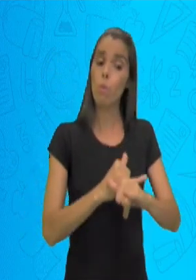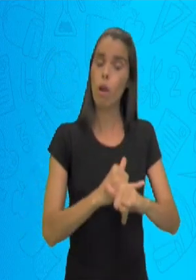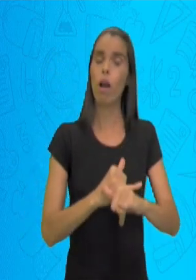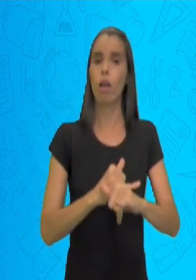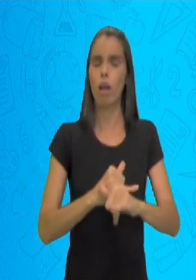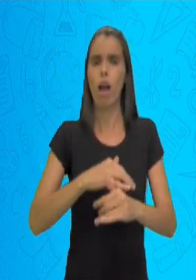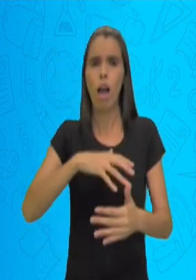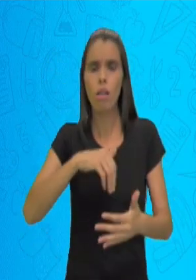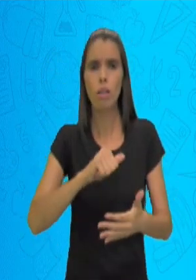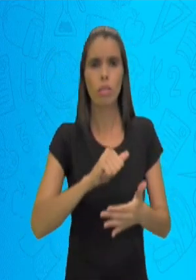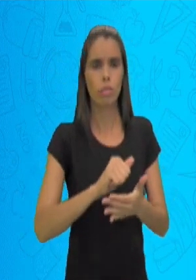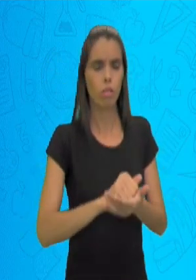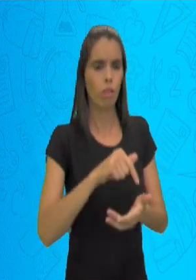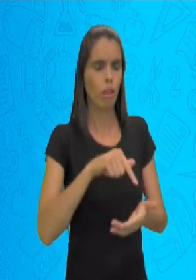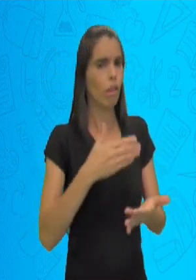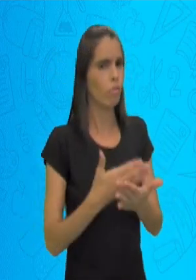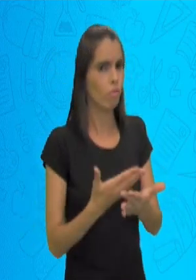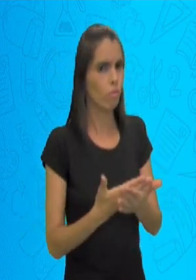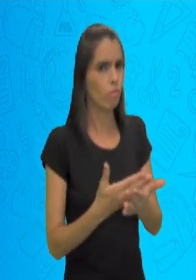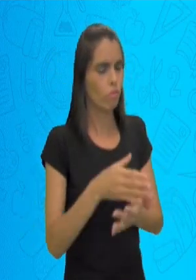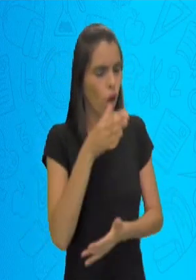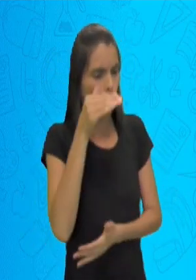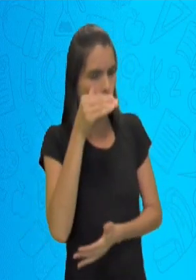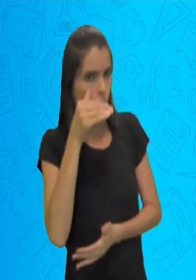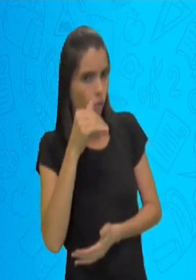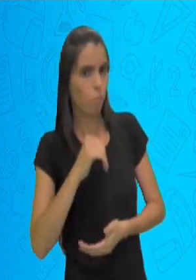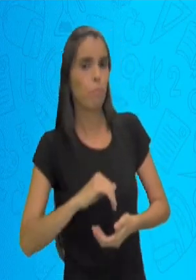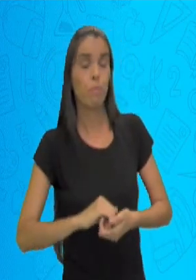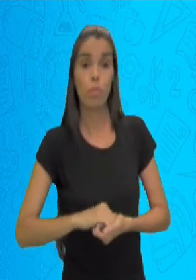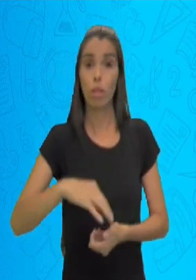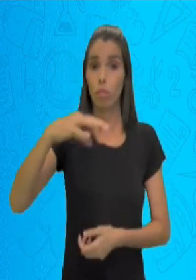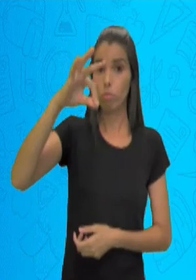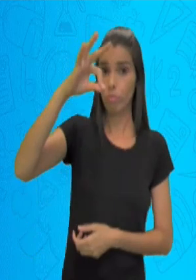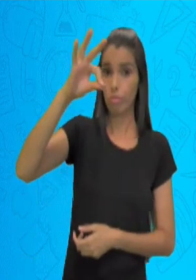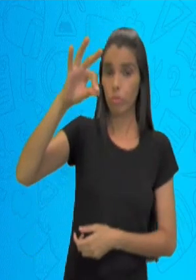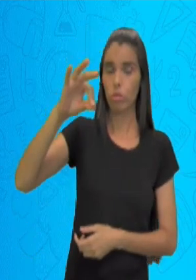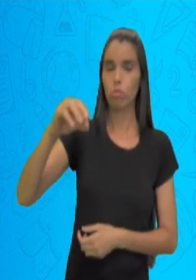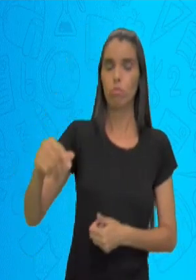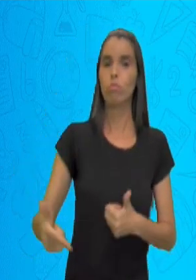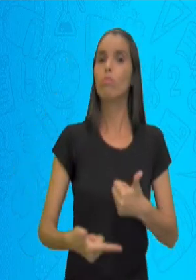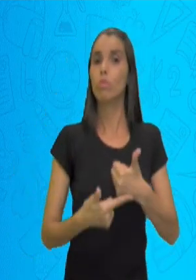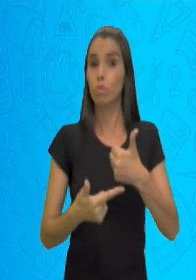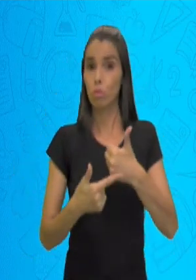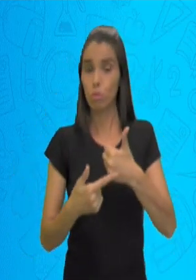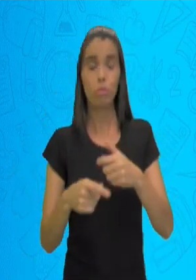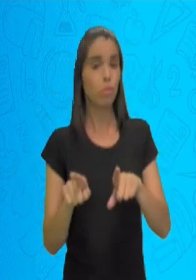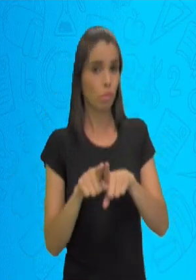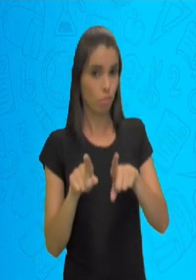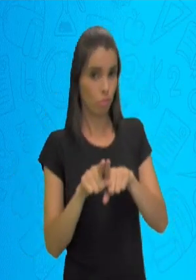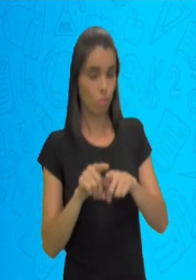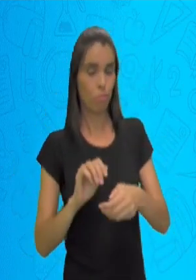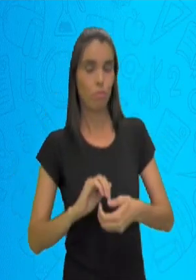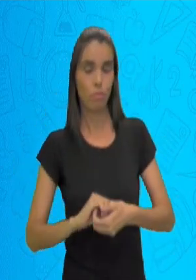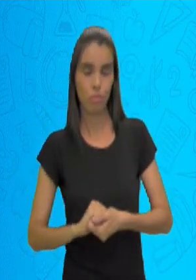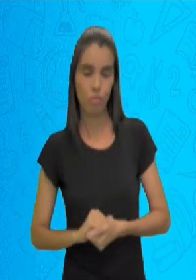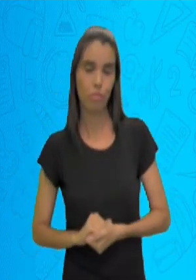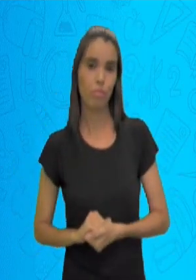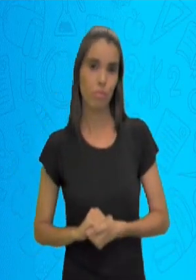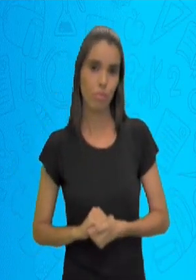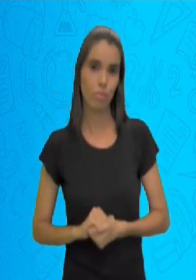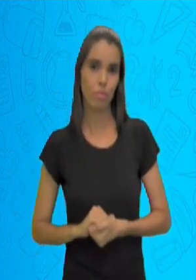Se inscreva, ative o sininho e fique por dentro de todas as nossas aulas que são transmitidas aqui